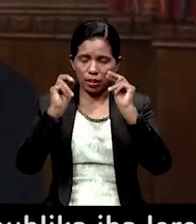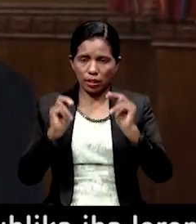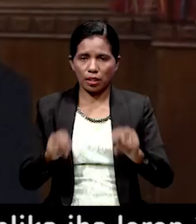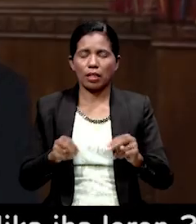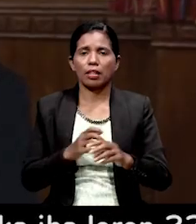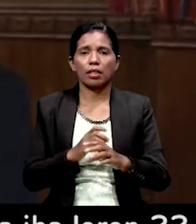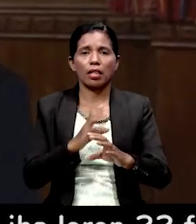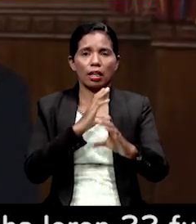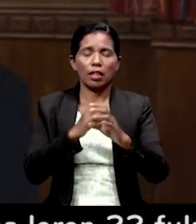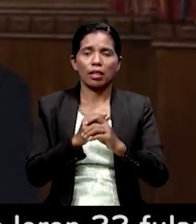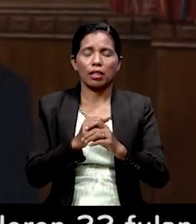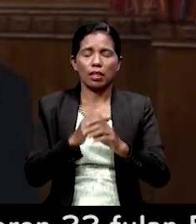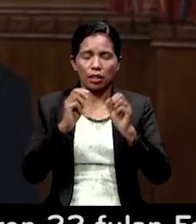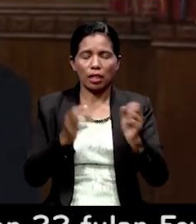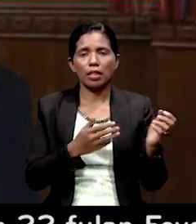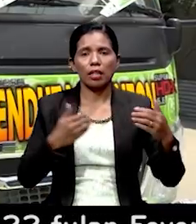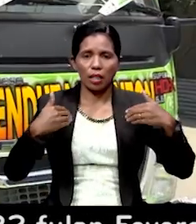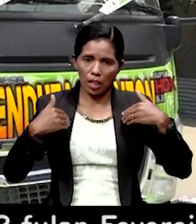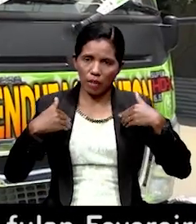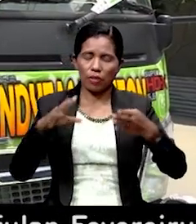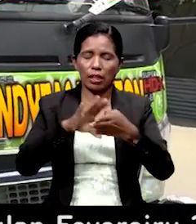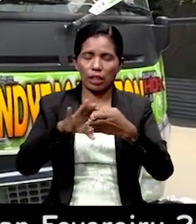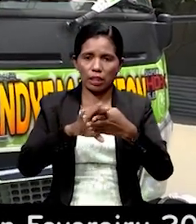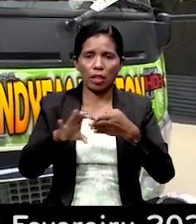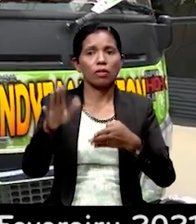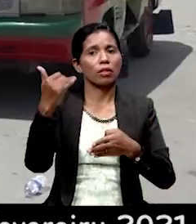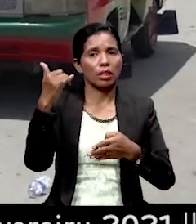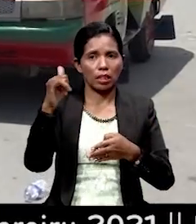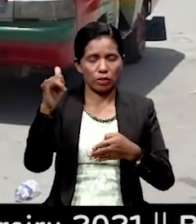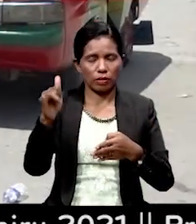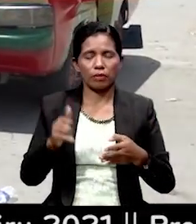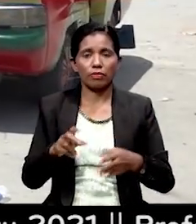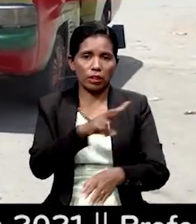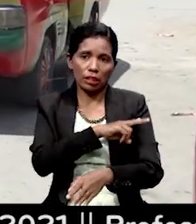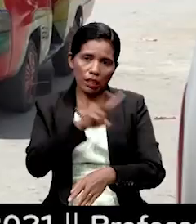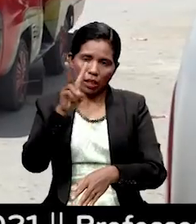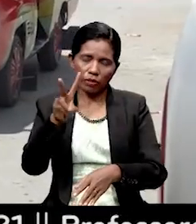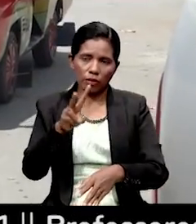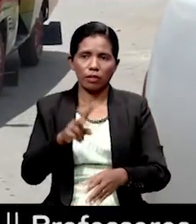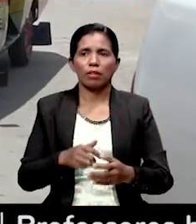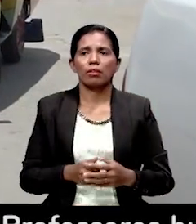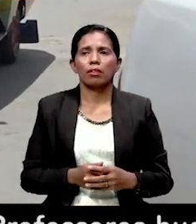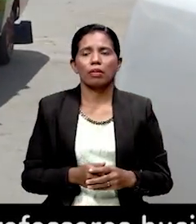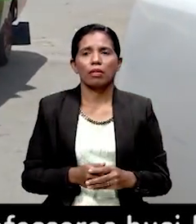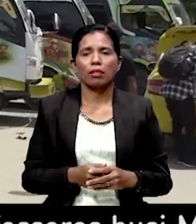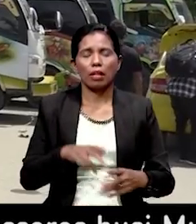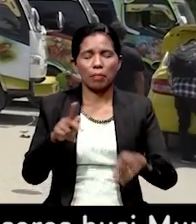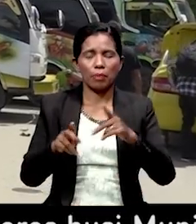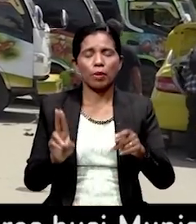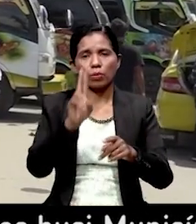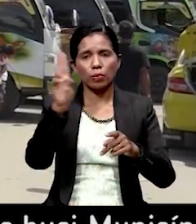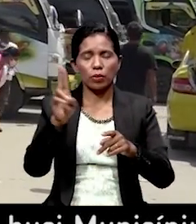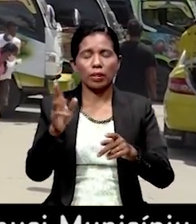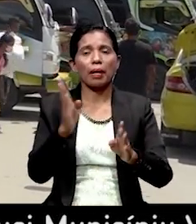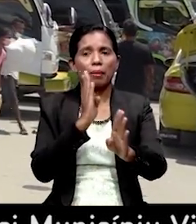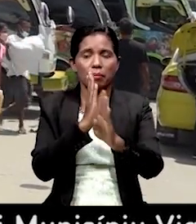cartão quinor, neve vacina completa na da rua. É uma regra que neve opera no utiliza transporte público, tem